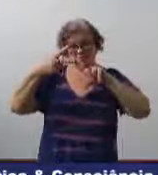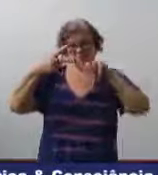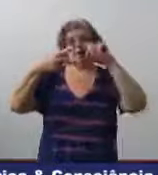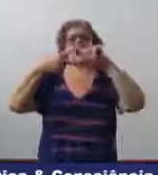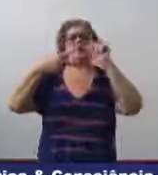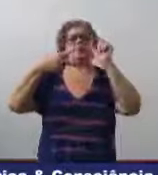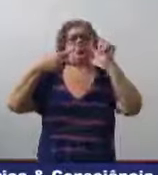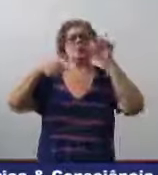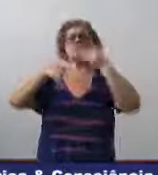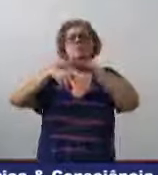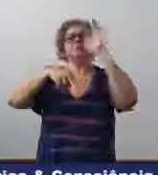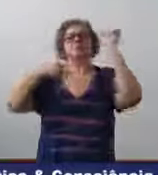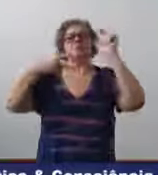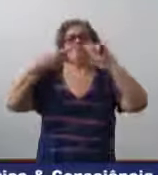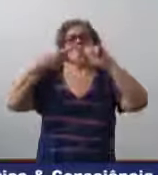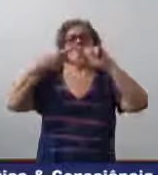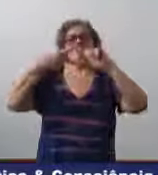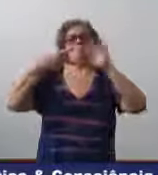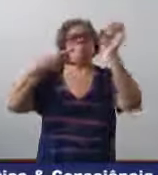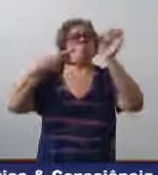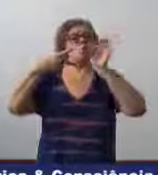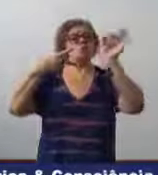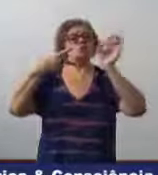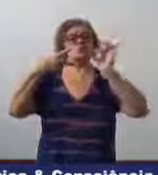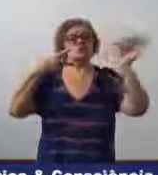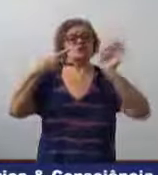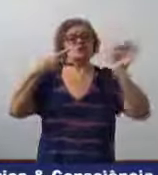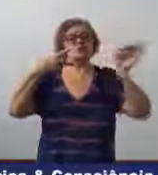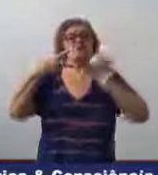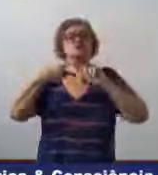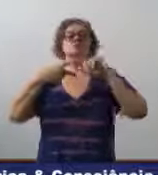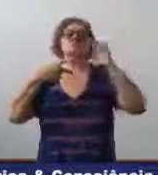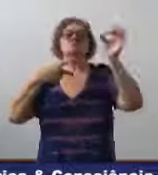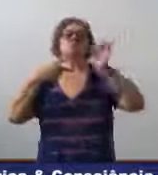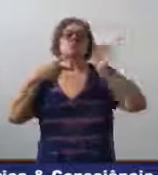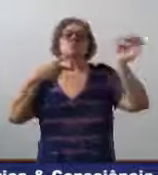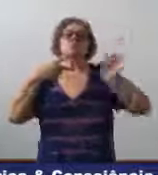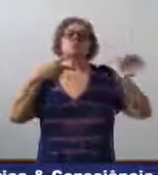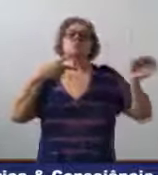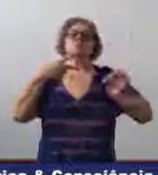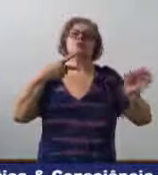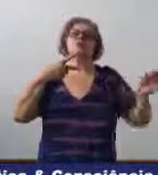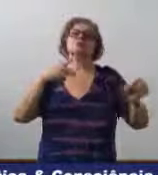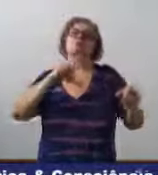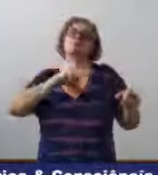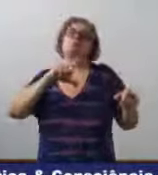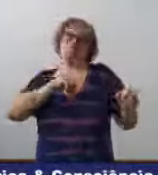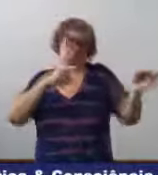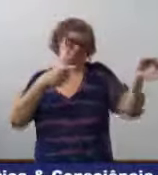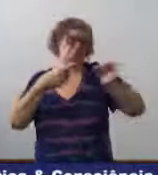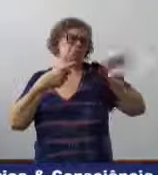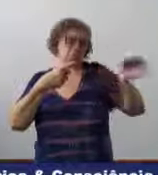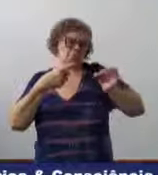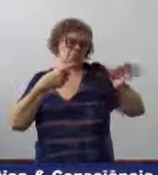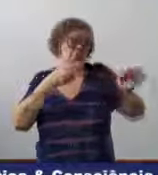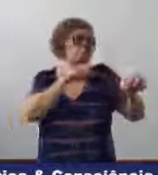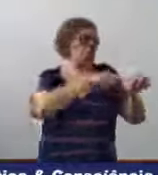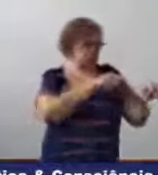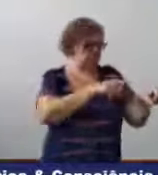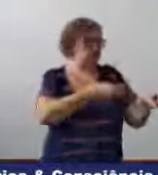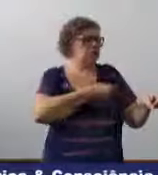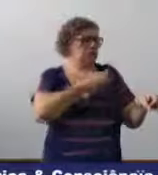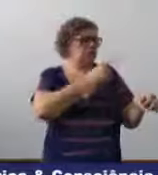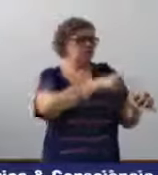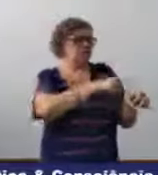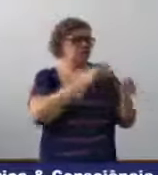características essenciais. Objetividade, ou seja, A existência do objeto era independente da